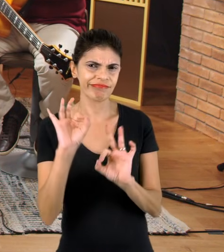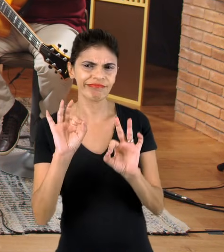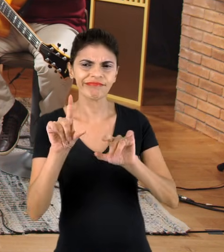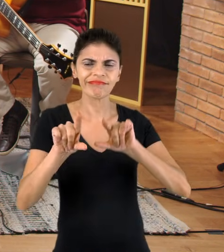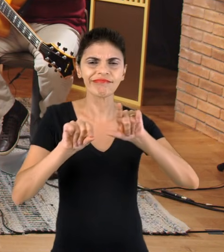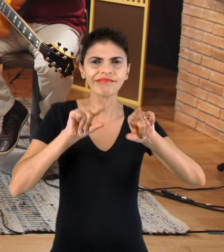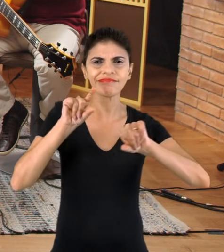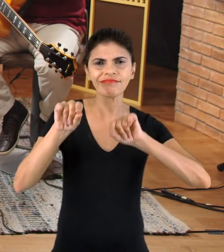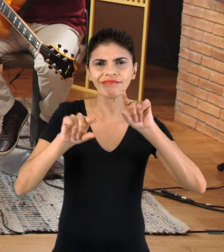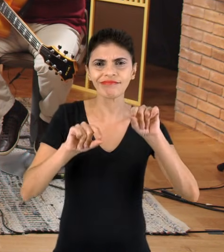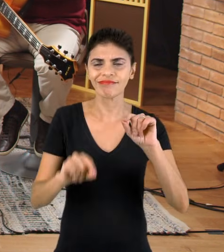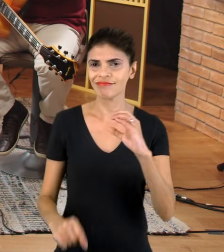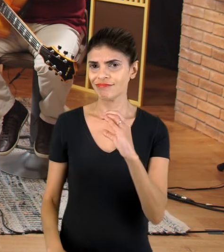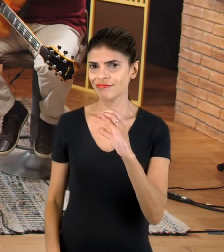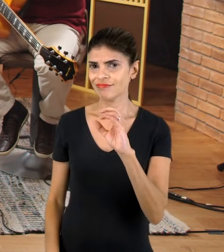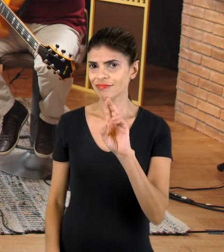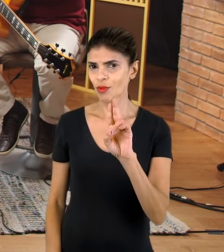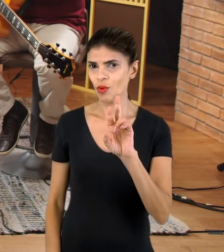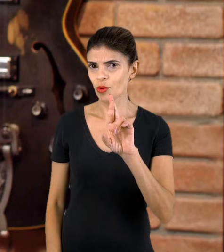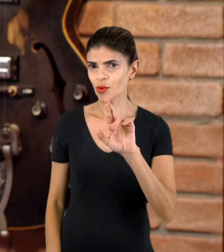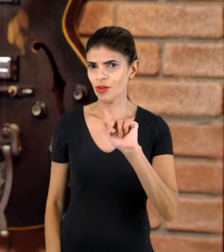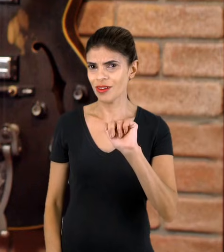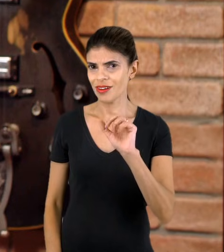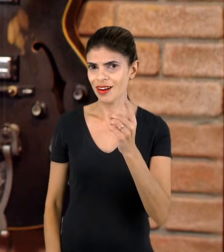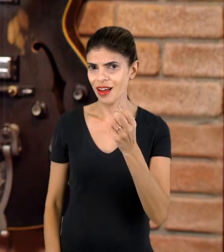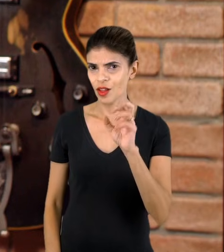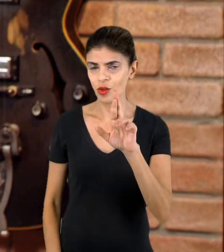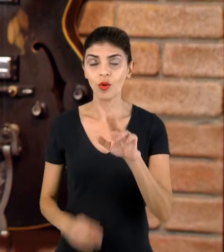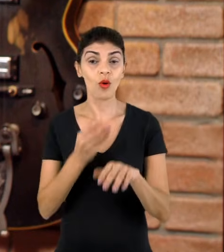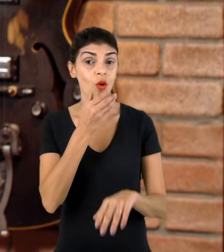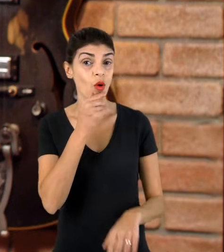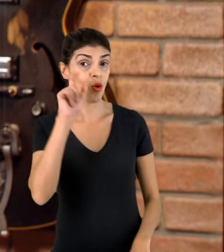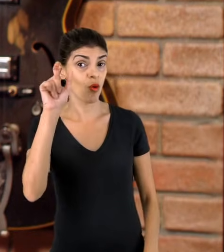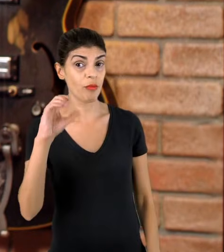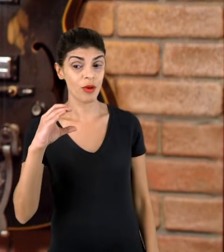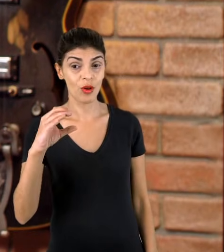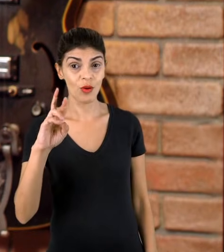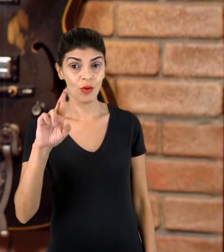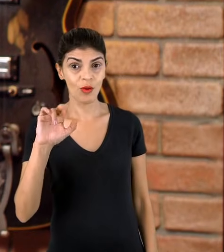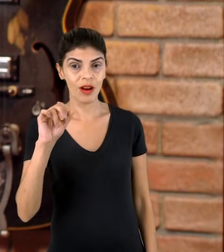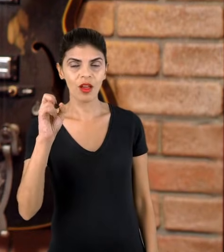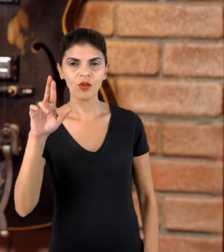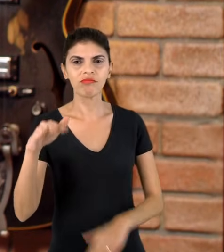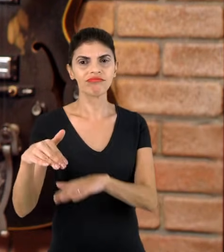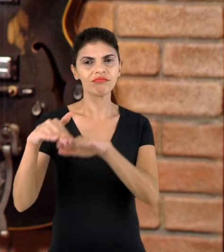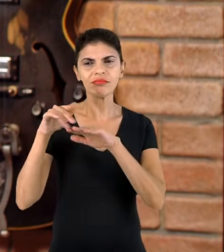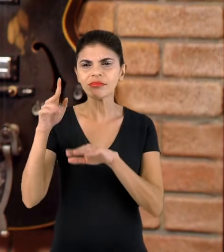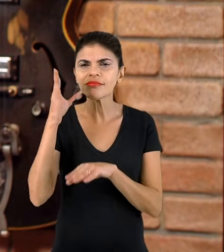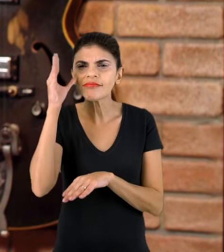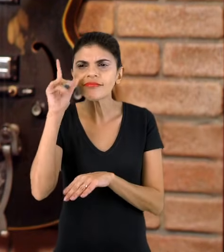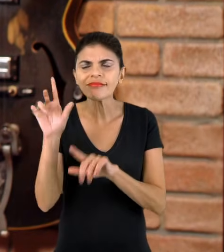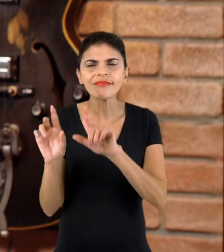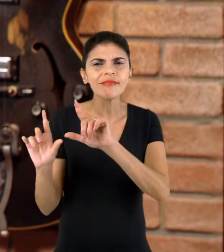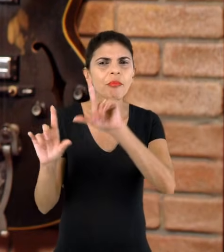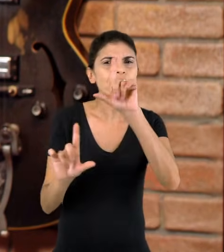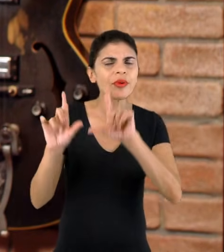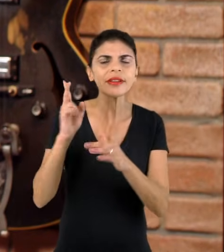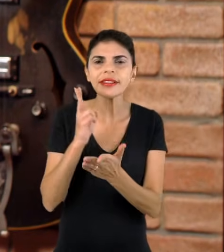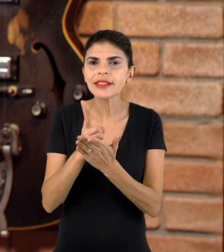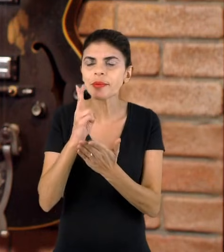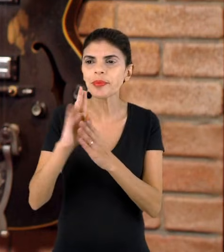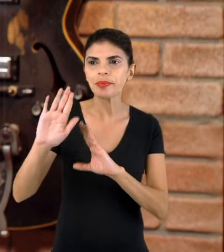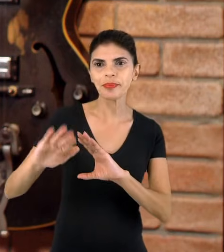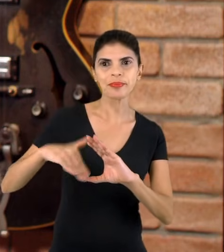programador, o cara que escolhe, como é que chama? É o curador? O curador do festival. Ele veio falar comigo, ele veio falar do programa. Ele falou, cara, eu assisto teu programa. Sempre quando eu